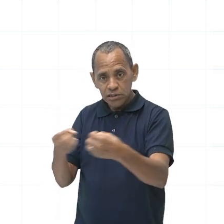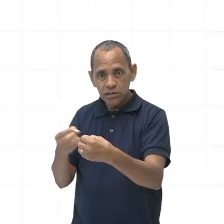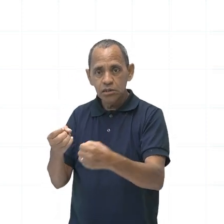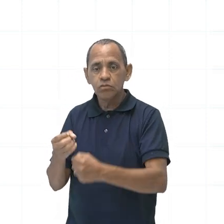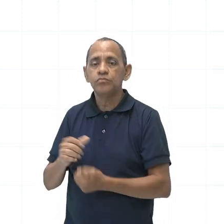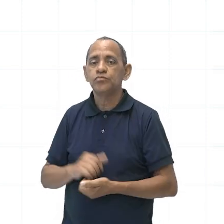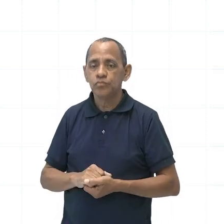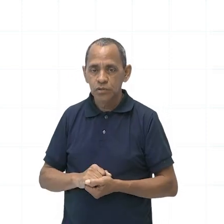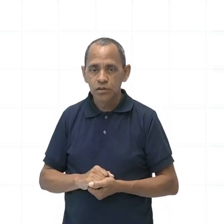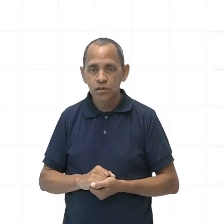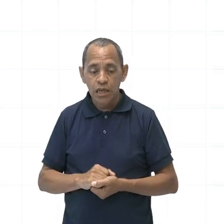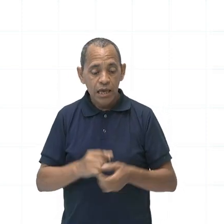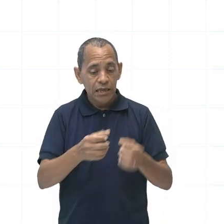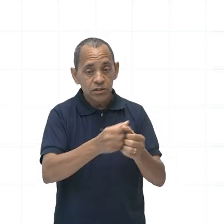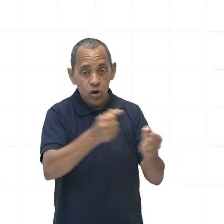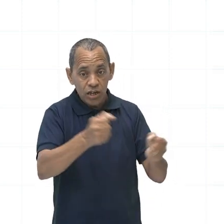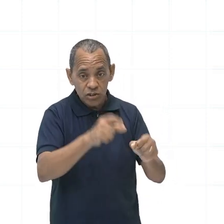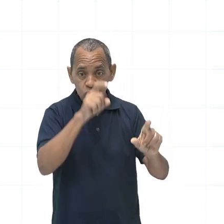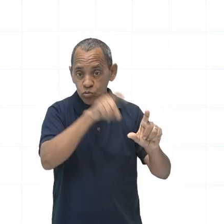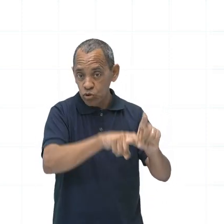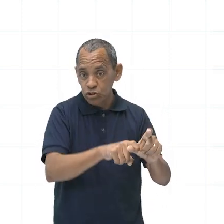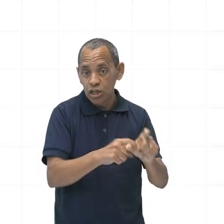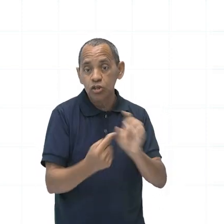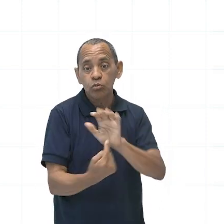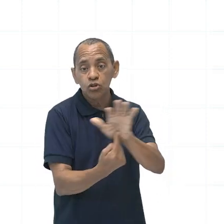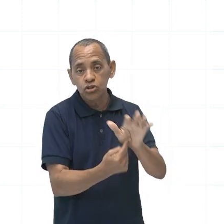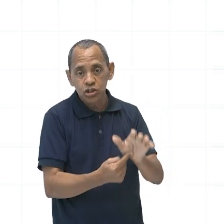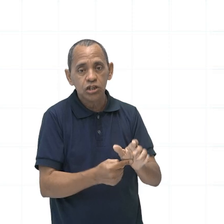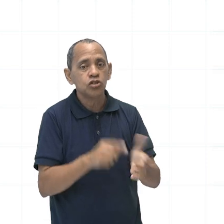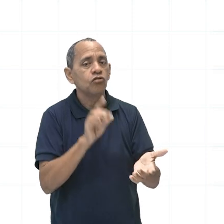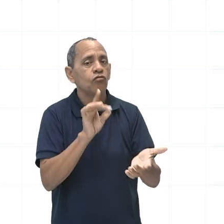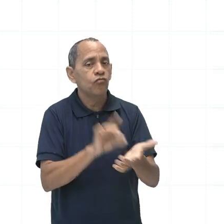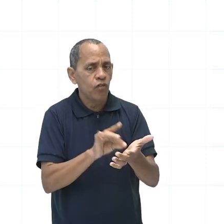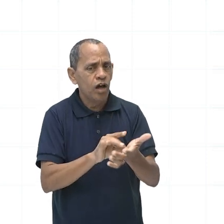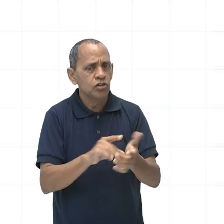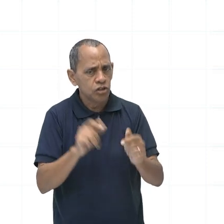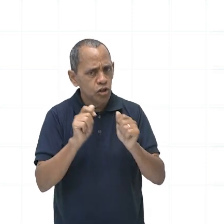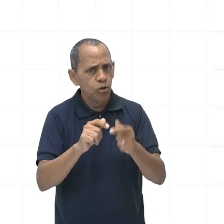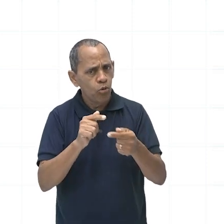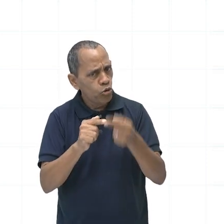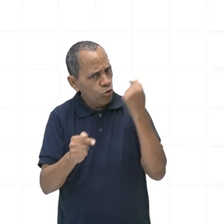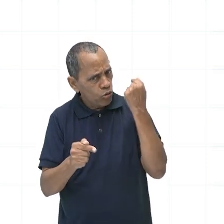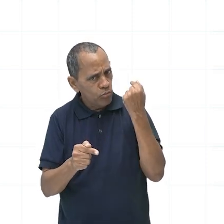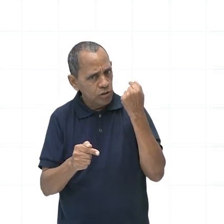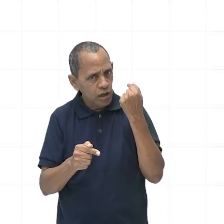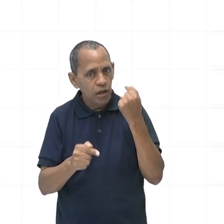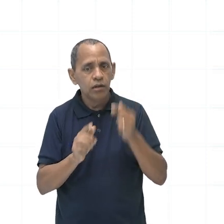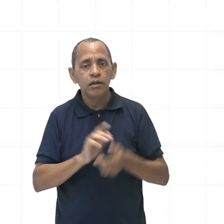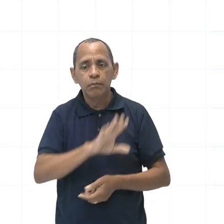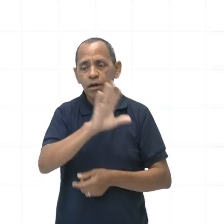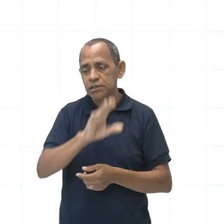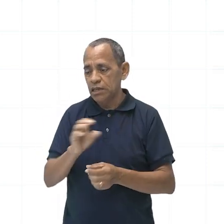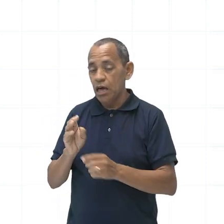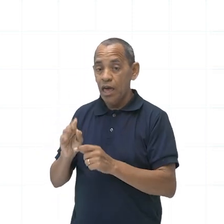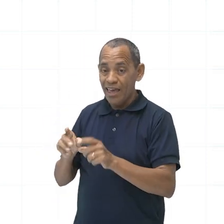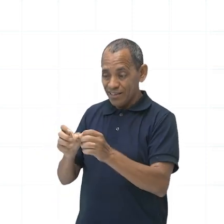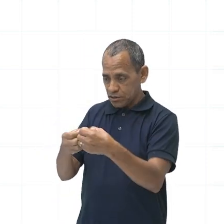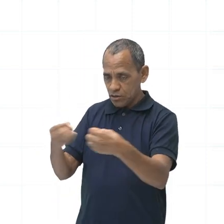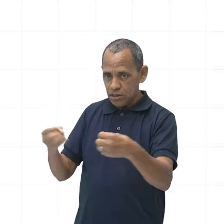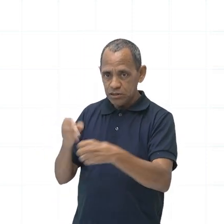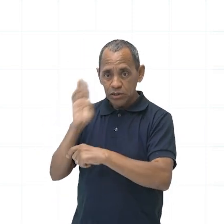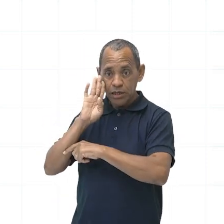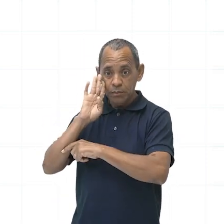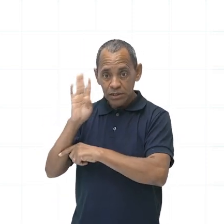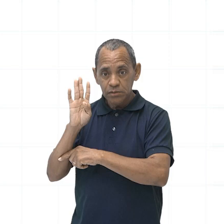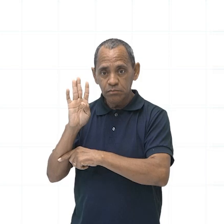oração subordinada trazendo aí um fato contrastante, é o fato da oração principal que é o que